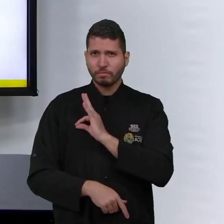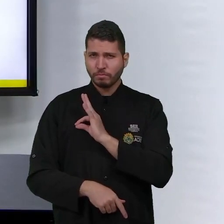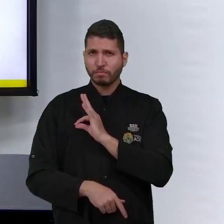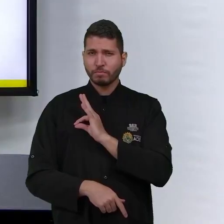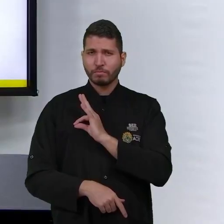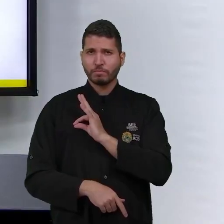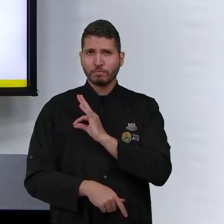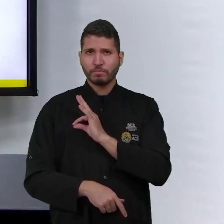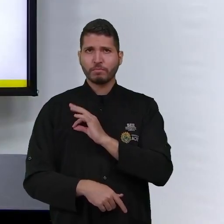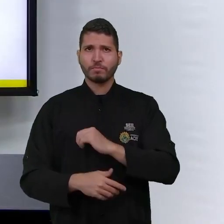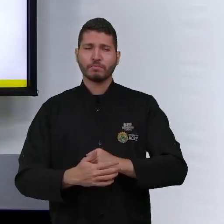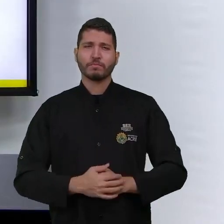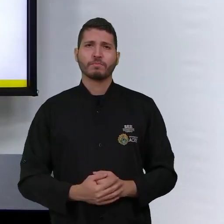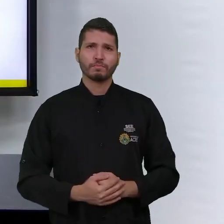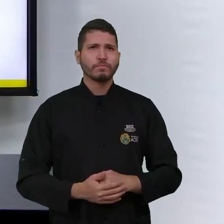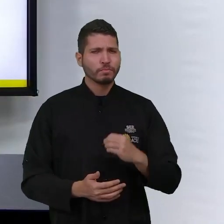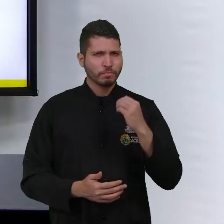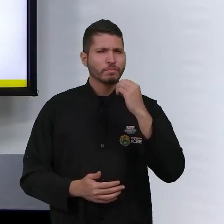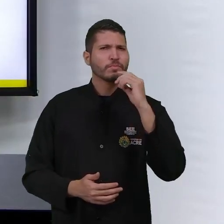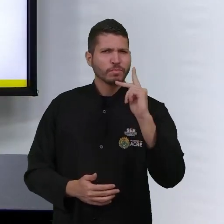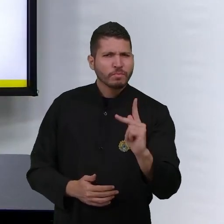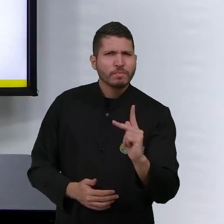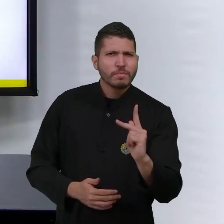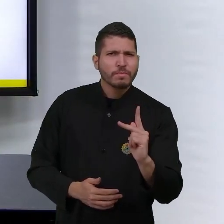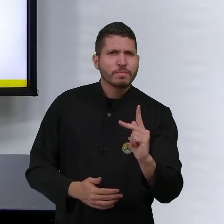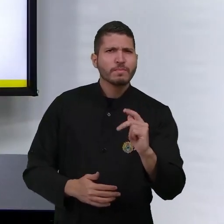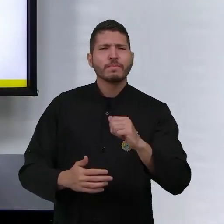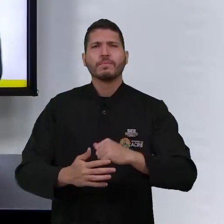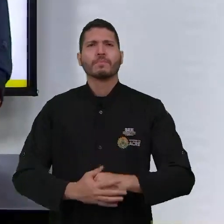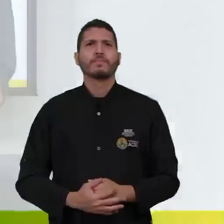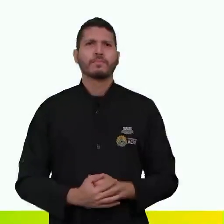a esse respeito. Tudo bem? Certo?